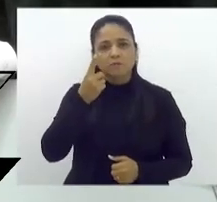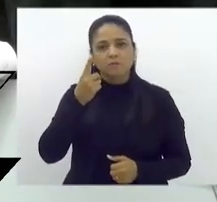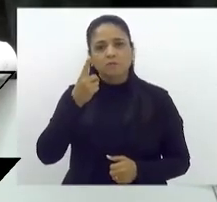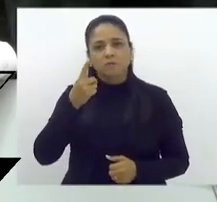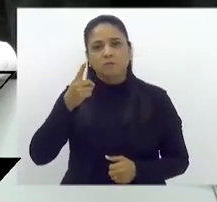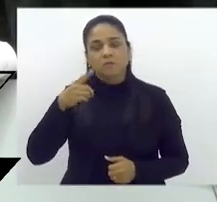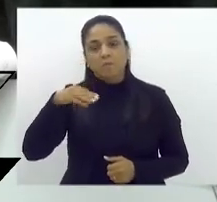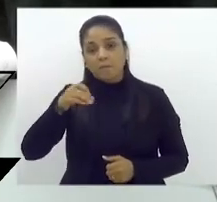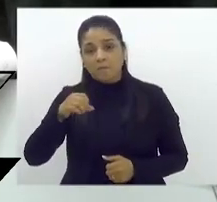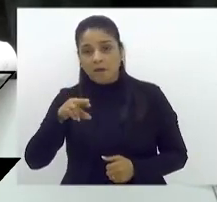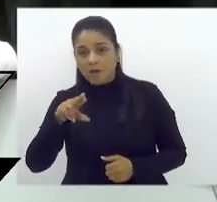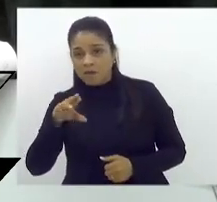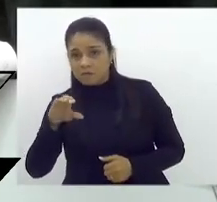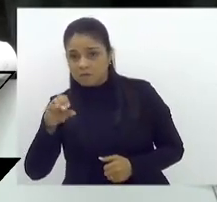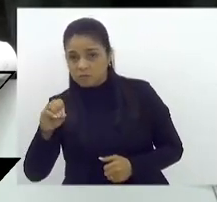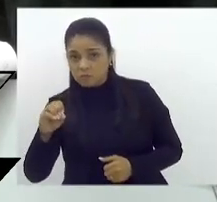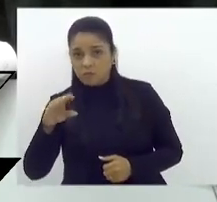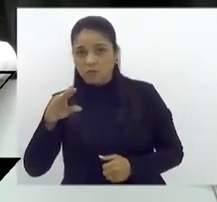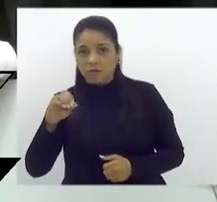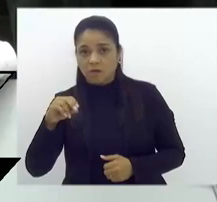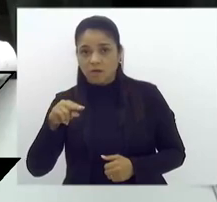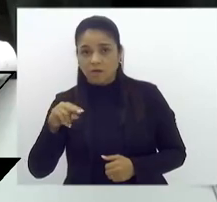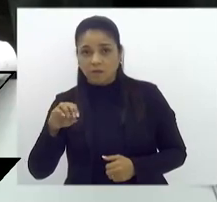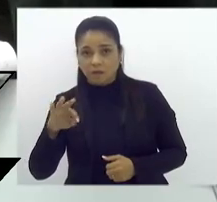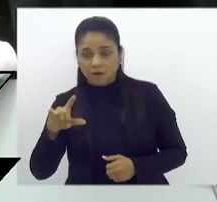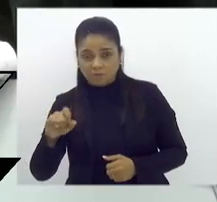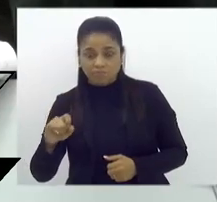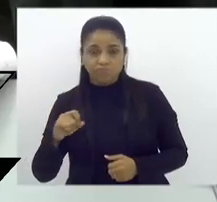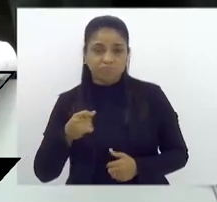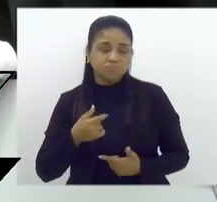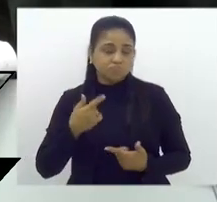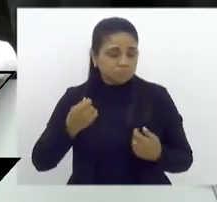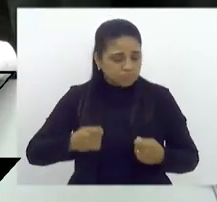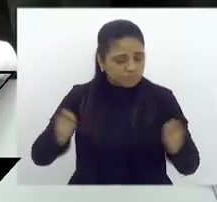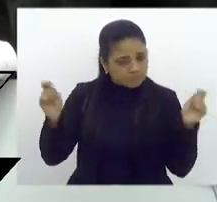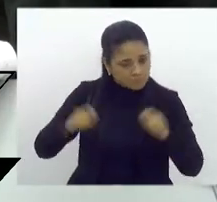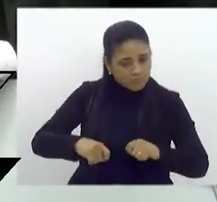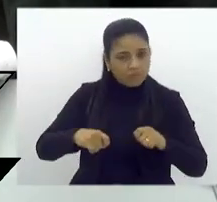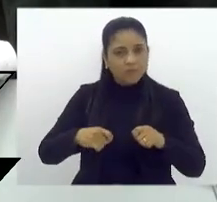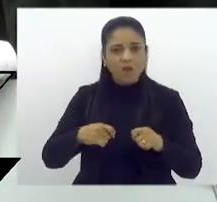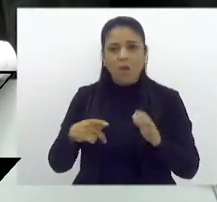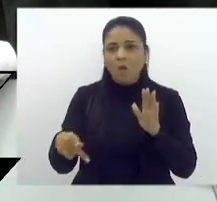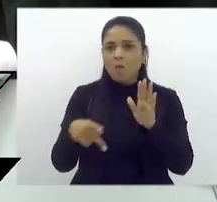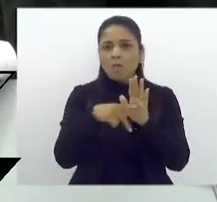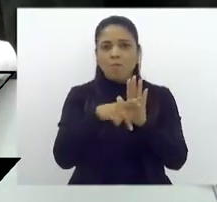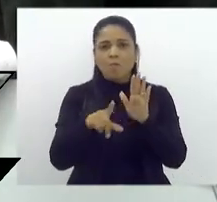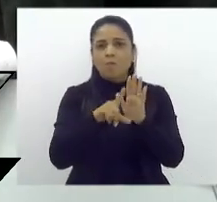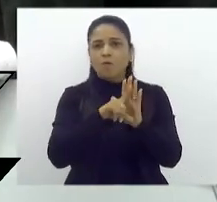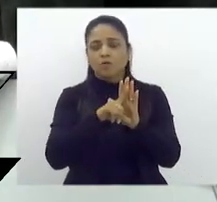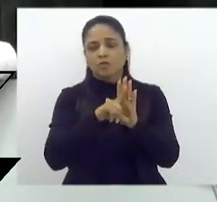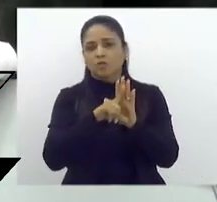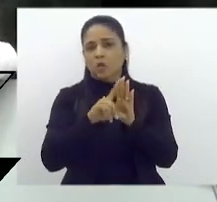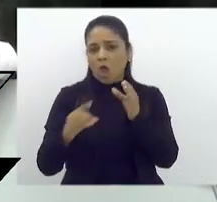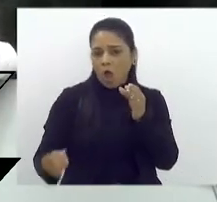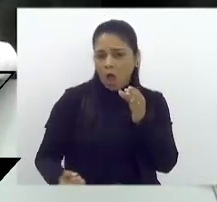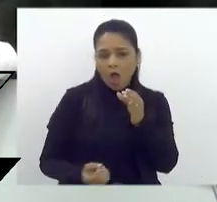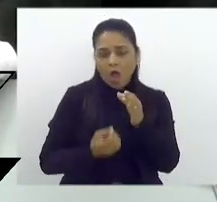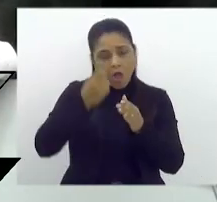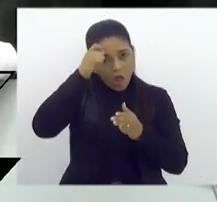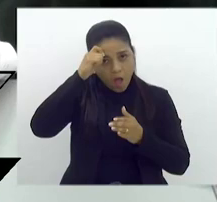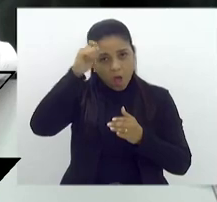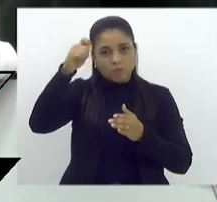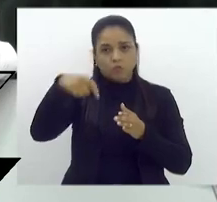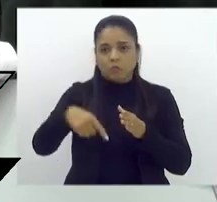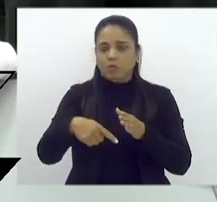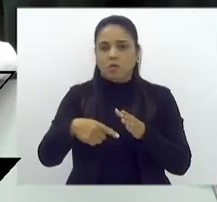Márcio Canella e quantos outros forem necessários. Porque eu vejo que isso não é um projeto que a autoria é essencial. É